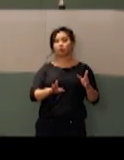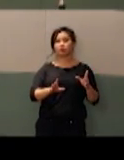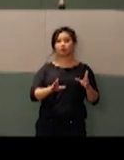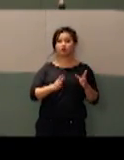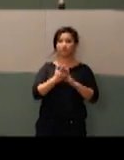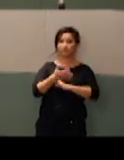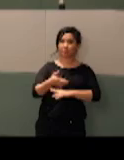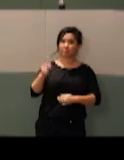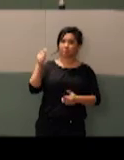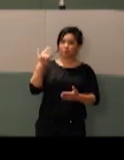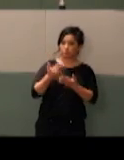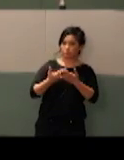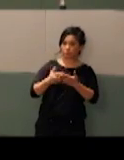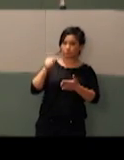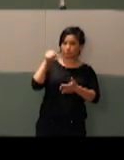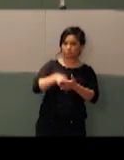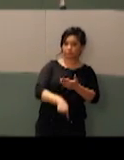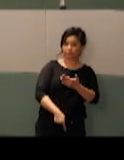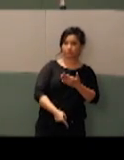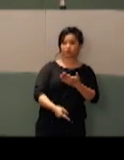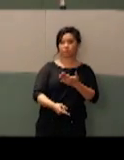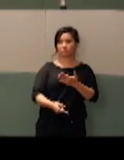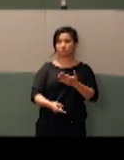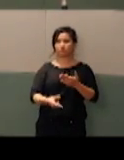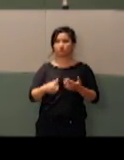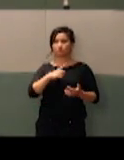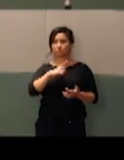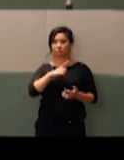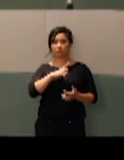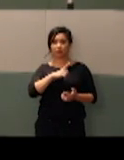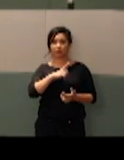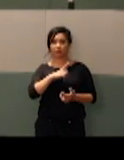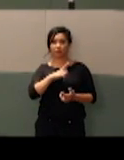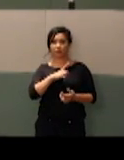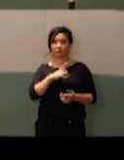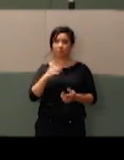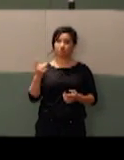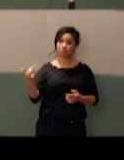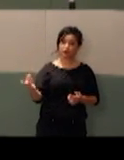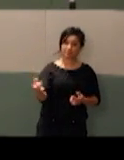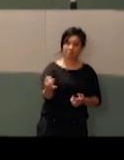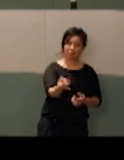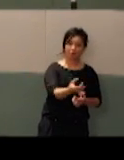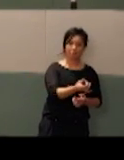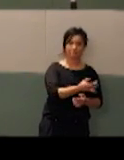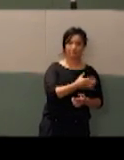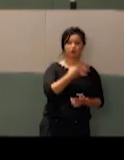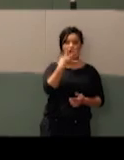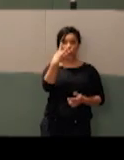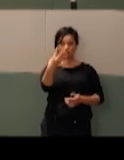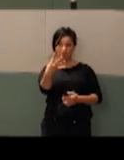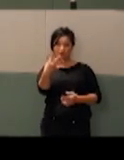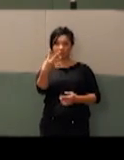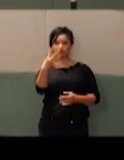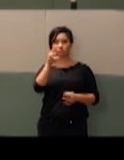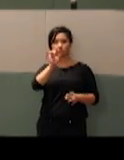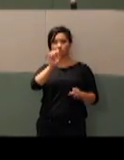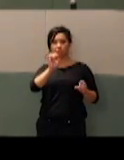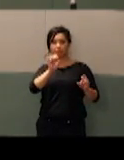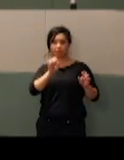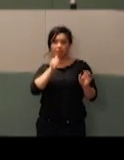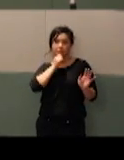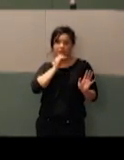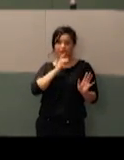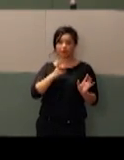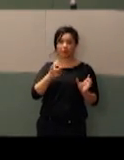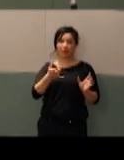ter de Fundação Getúlio Vargas, Dom Cabral, vocação exclusivas das quatro pontos de entradas principais. O ponto 1 é